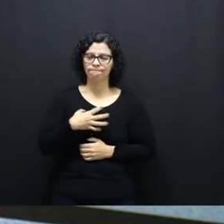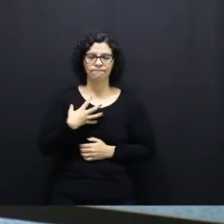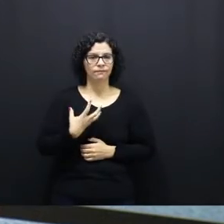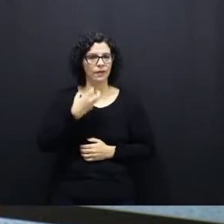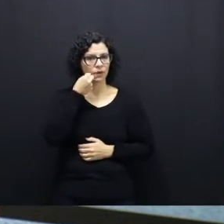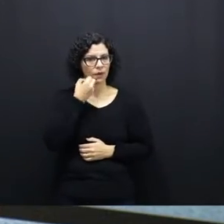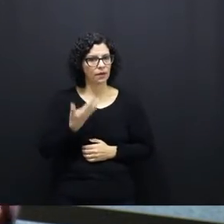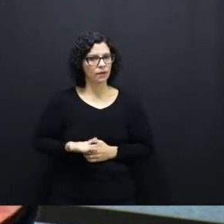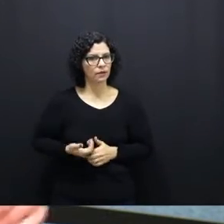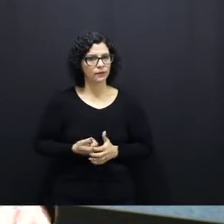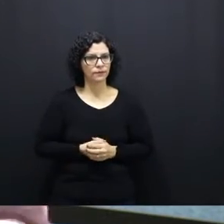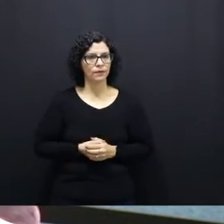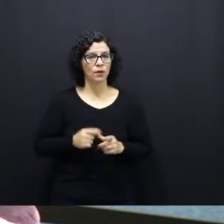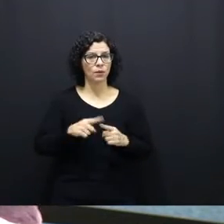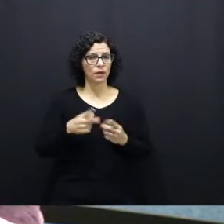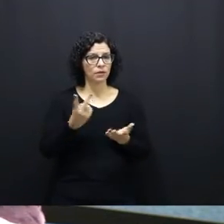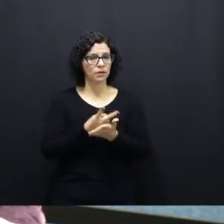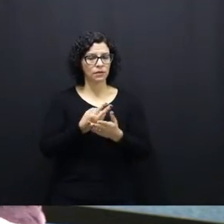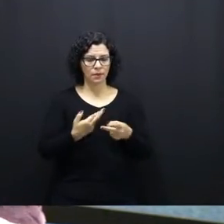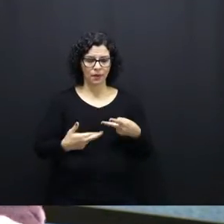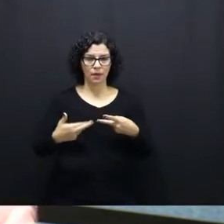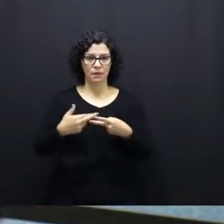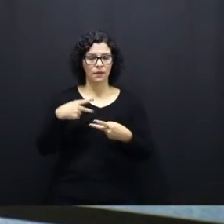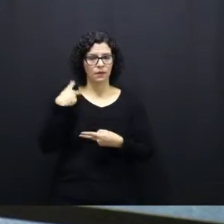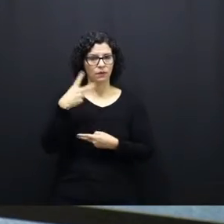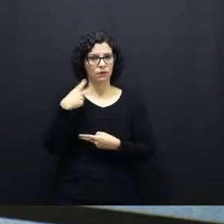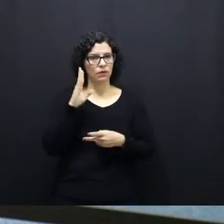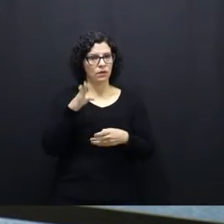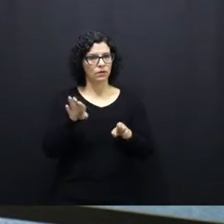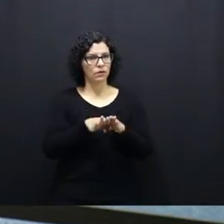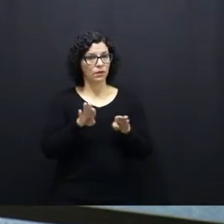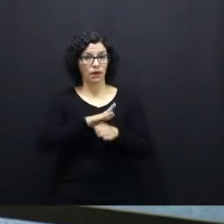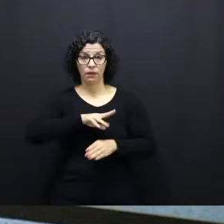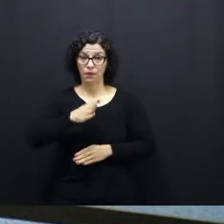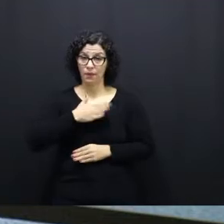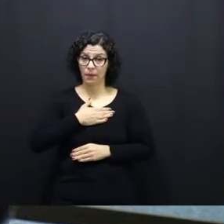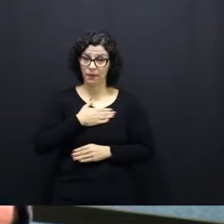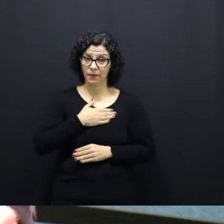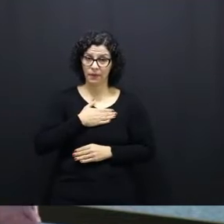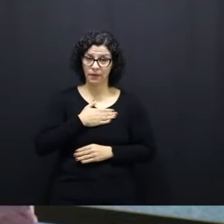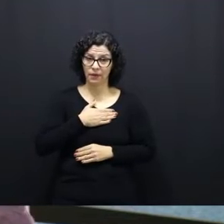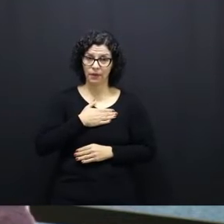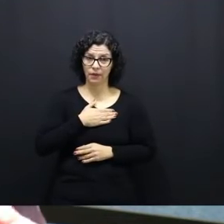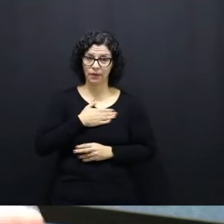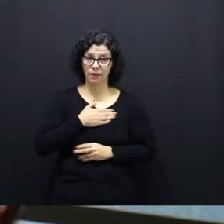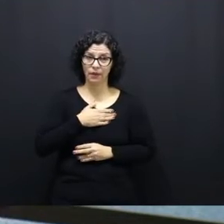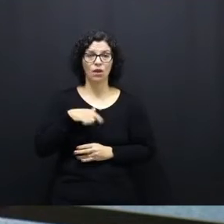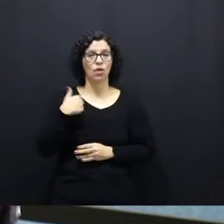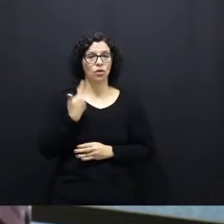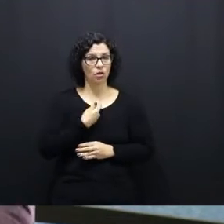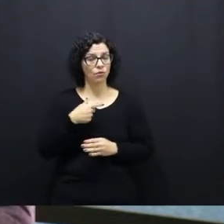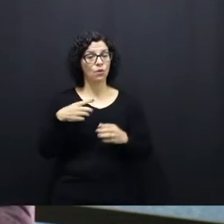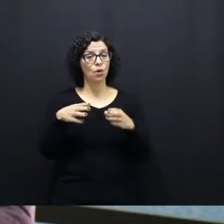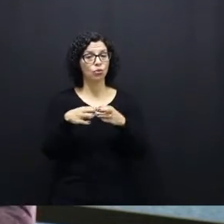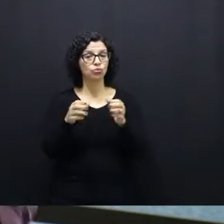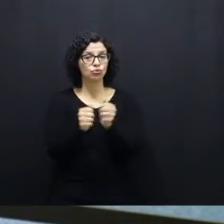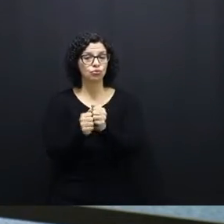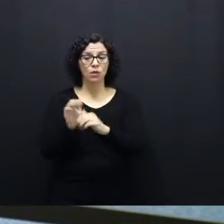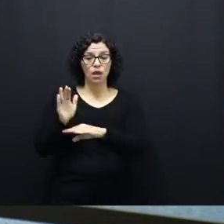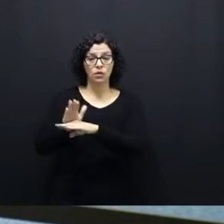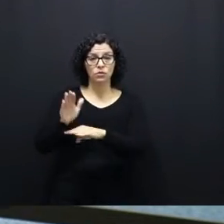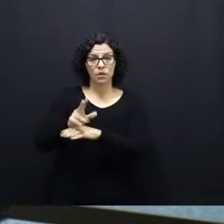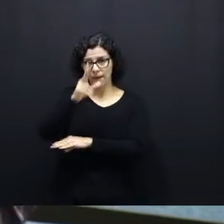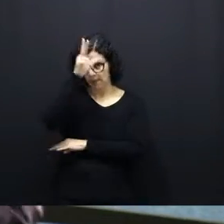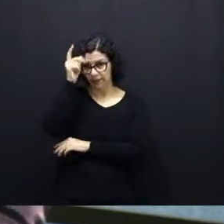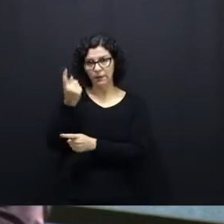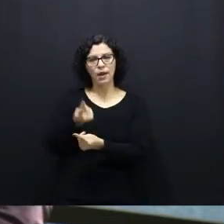disse é porque senão requerimentos do vereador aqui que não é para mim é porque ele mesmo não estudar para nós ajudar a prefeita